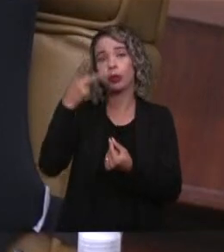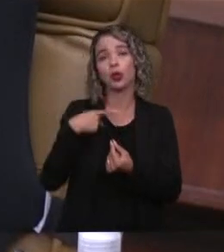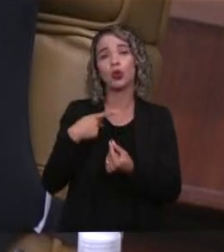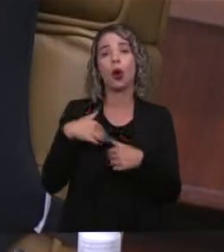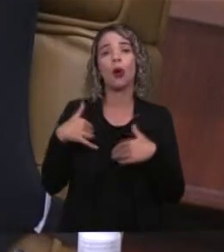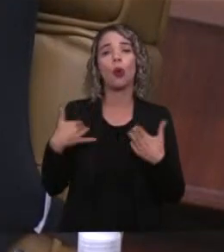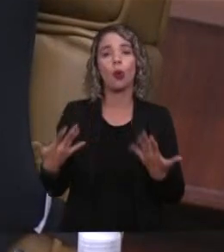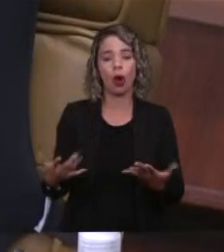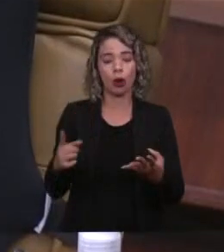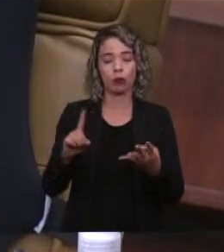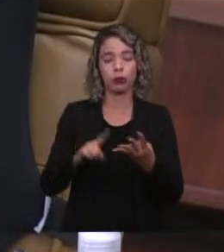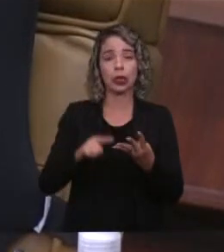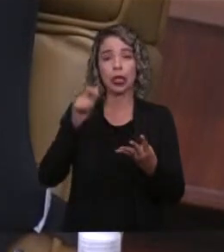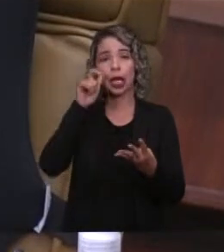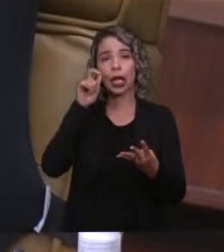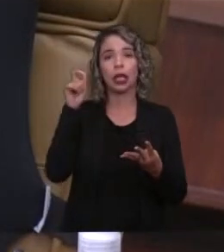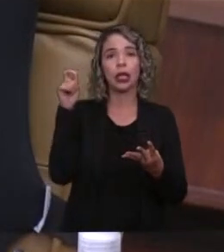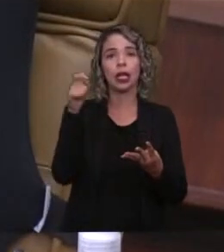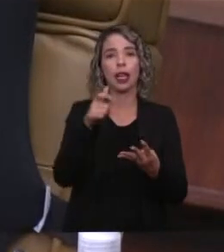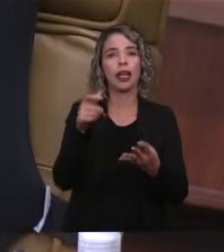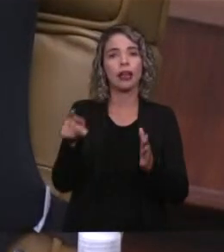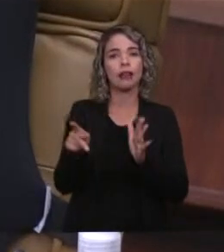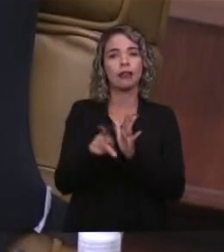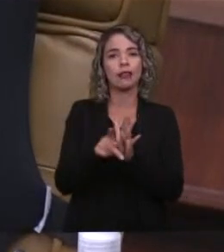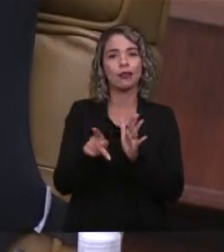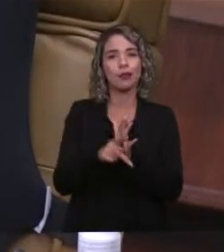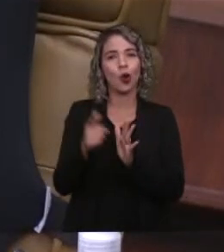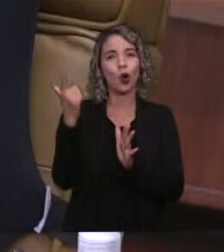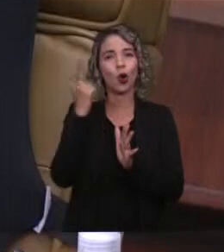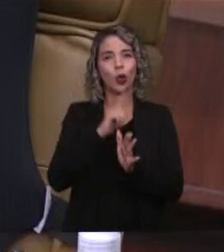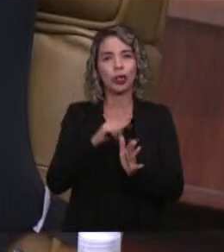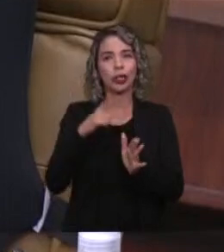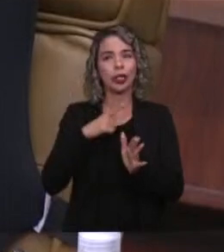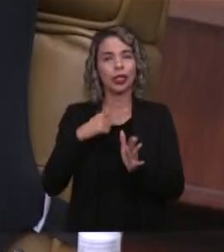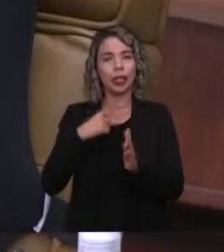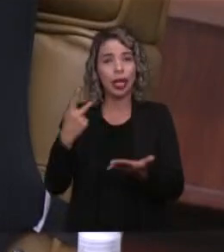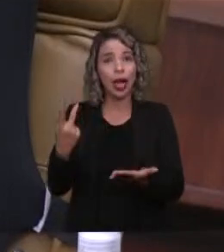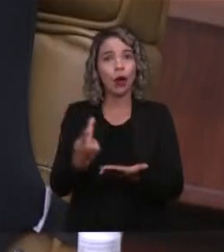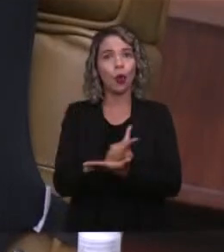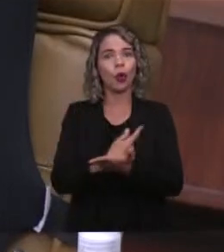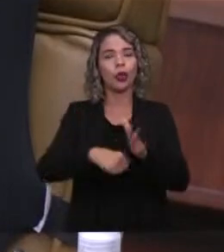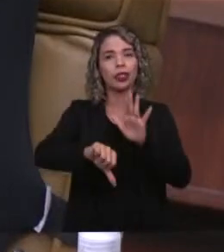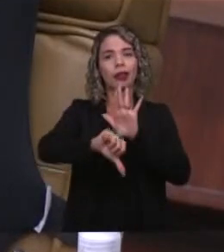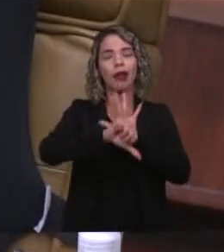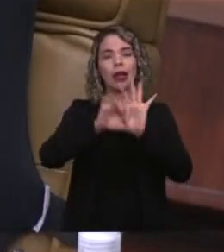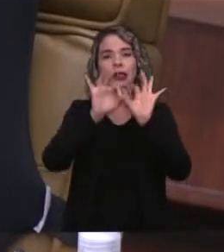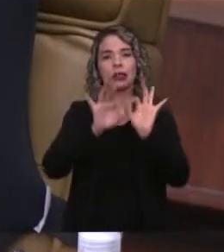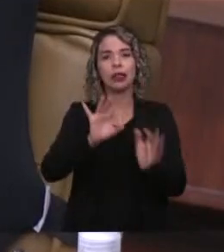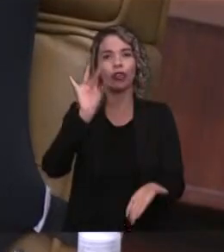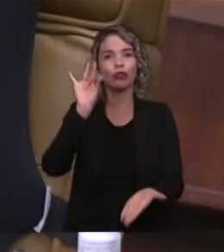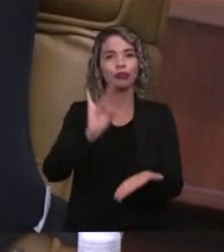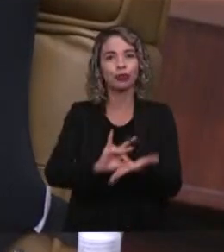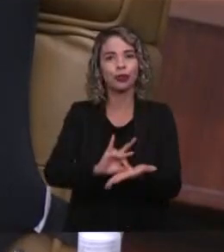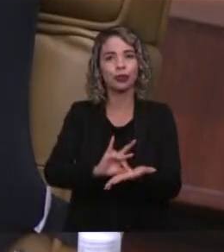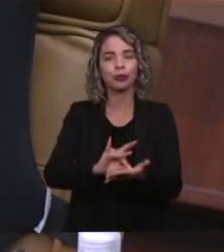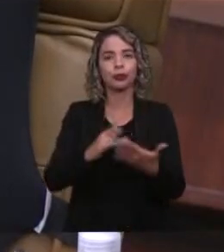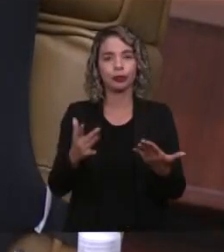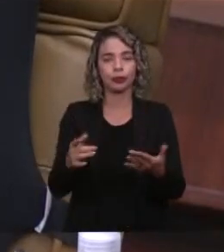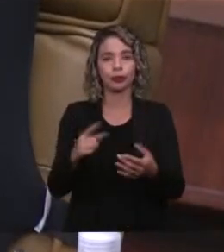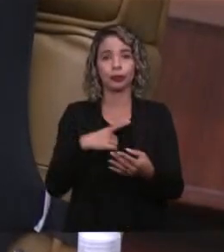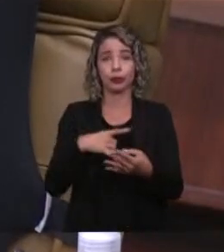seu nível de interesse ou benefício perseguido ou obtido a partir da realização do ato ilícito. No tocante,